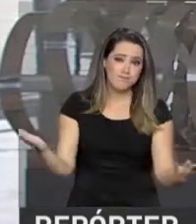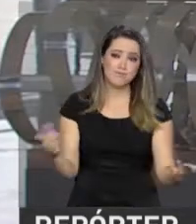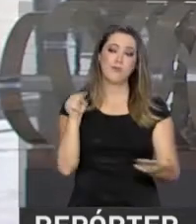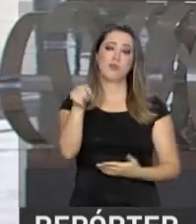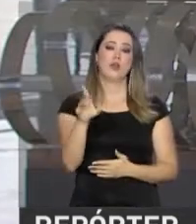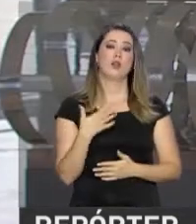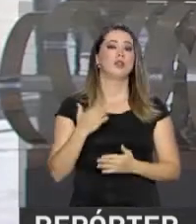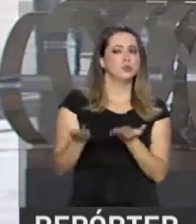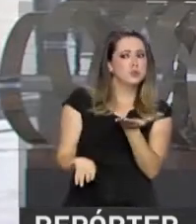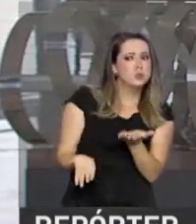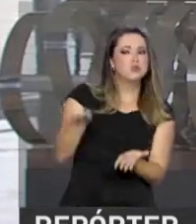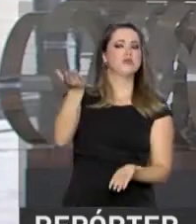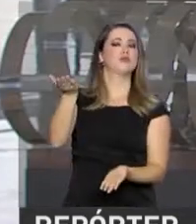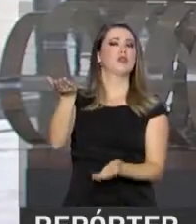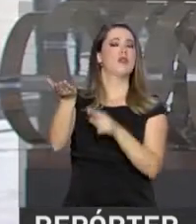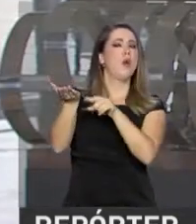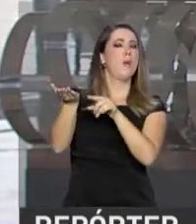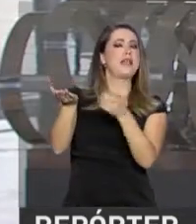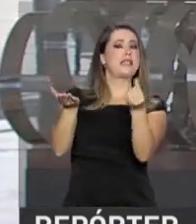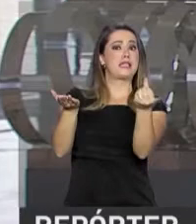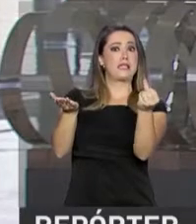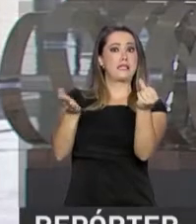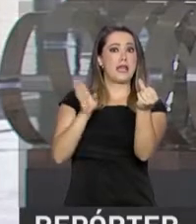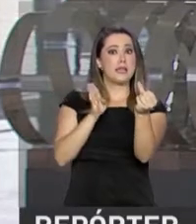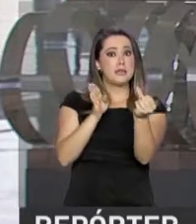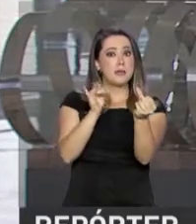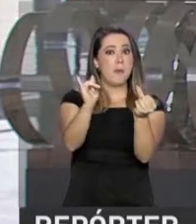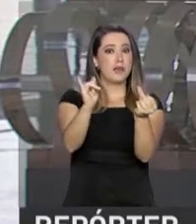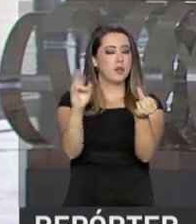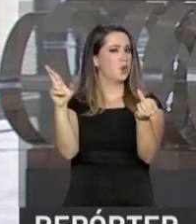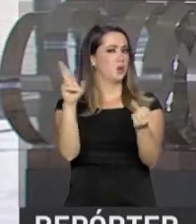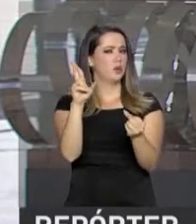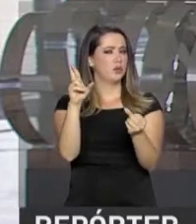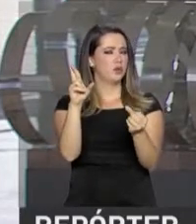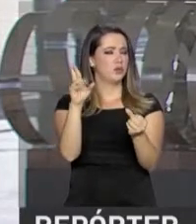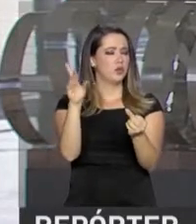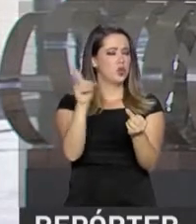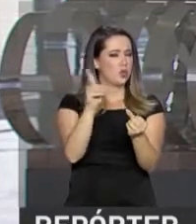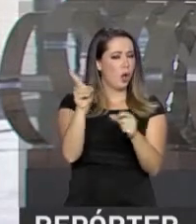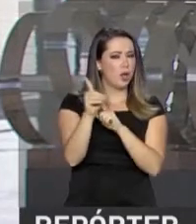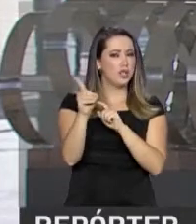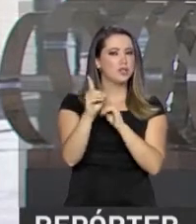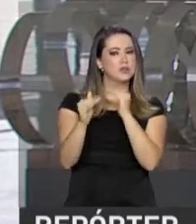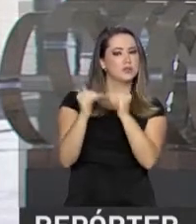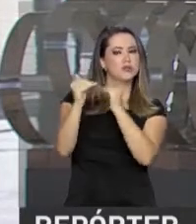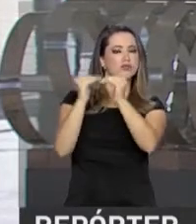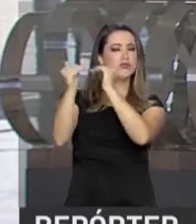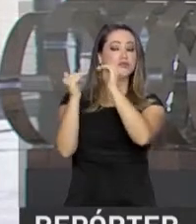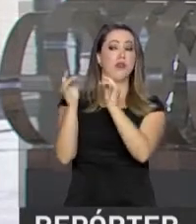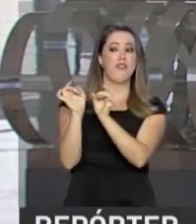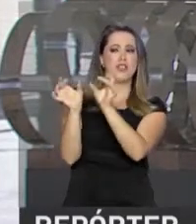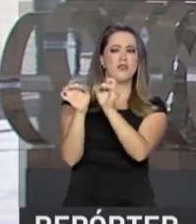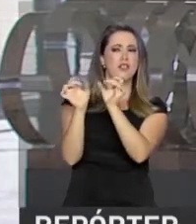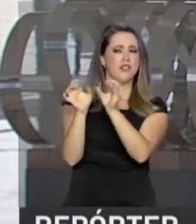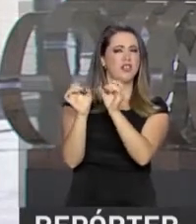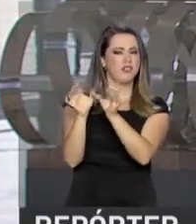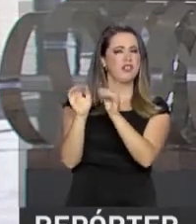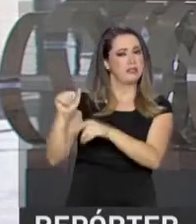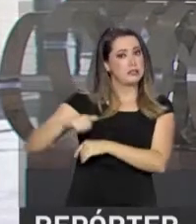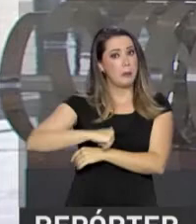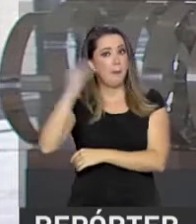Roberto, foi um superávit de cerca de 6 bilhões e 300 milhões de dólares na balança comercial. Isso significa que o